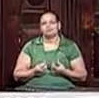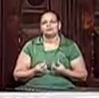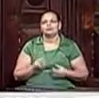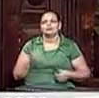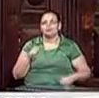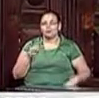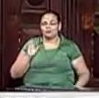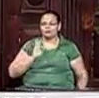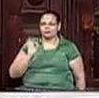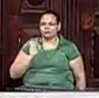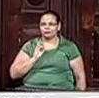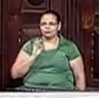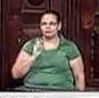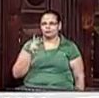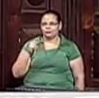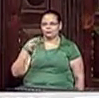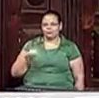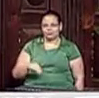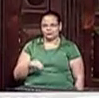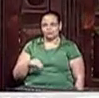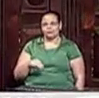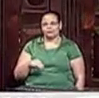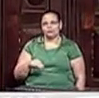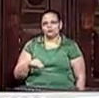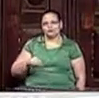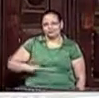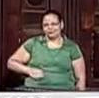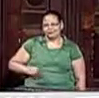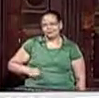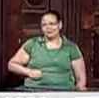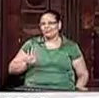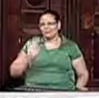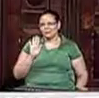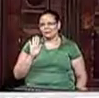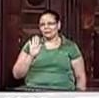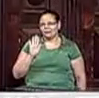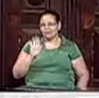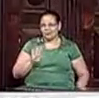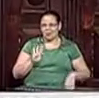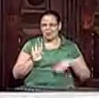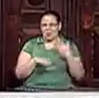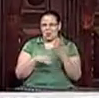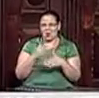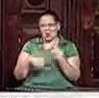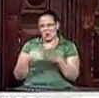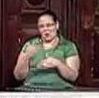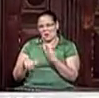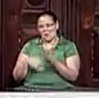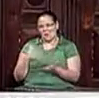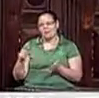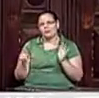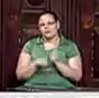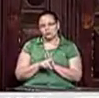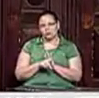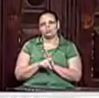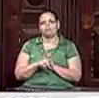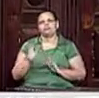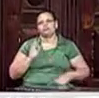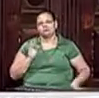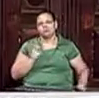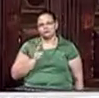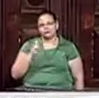da Polícia Militar, mas o caos está estabelecido, porque a própria Polícia